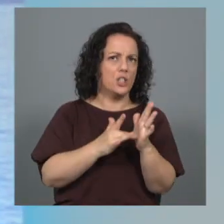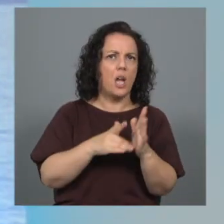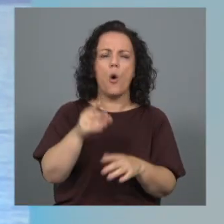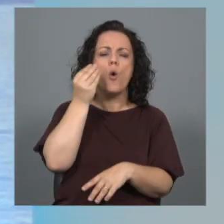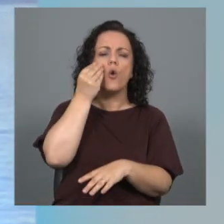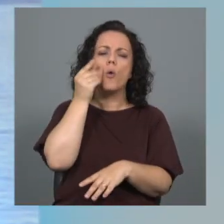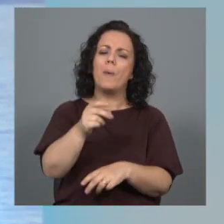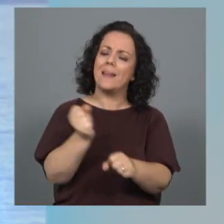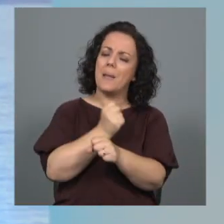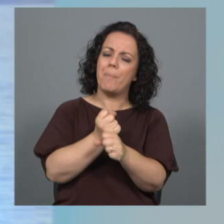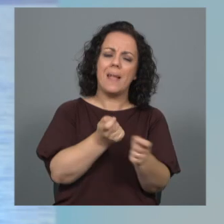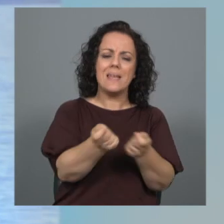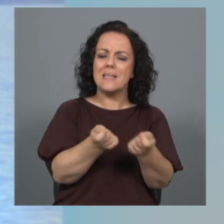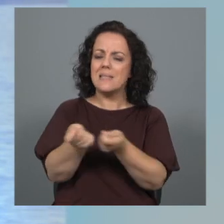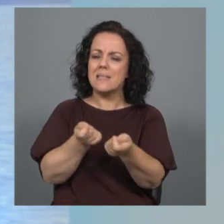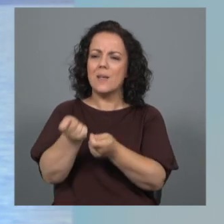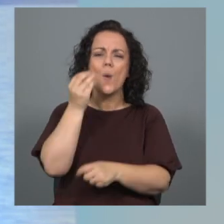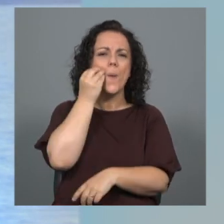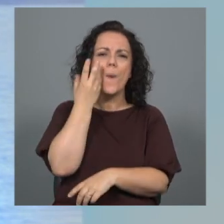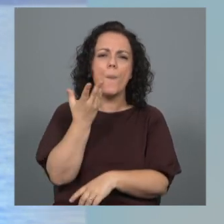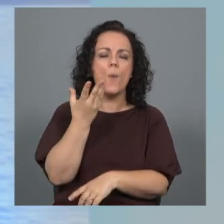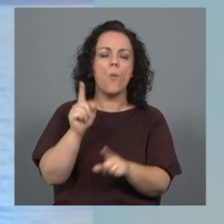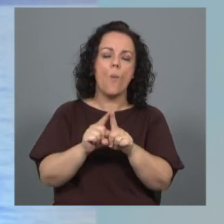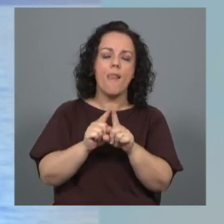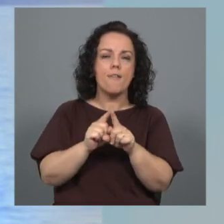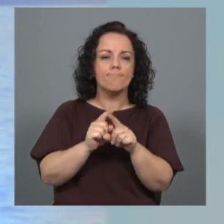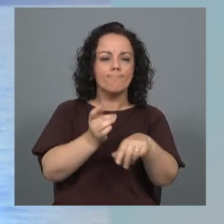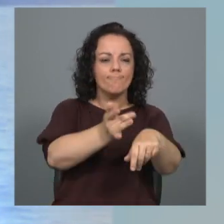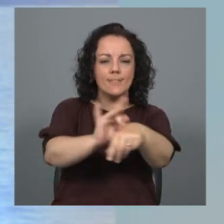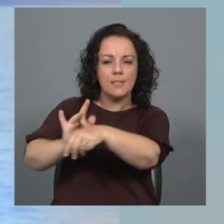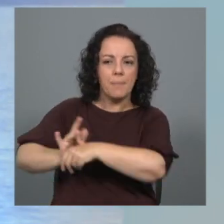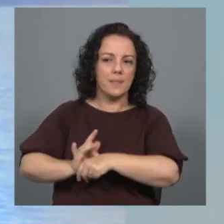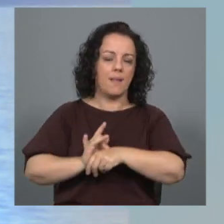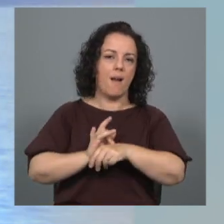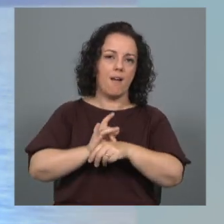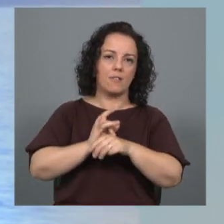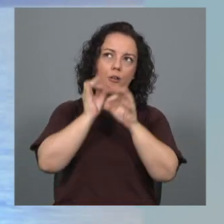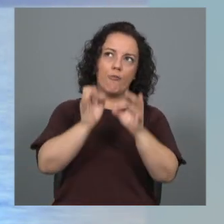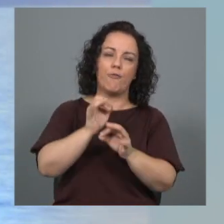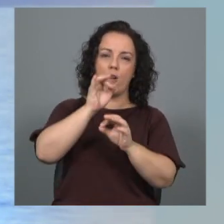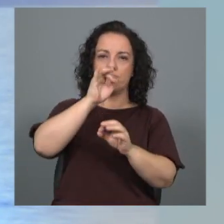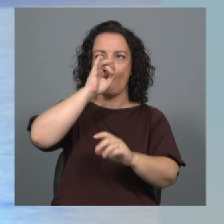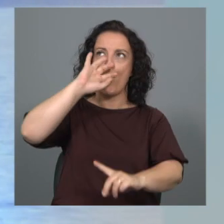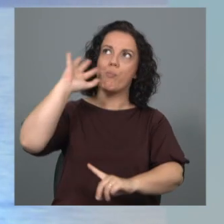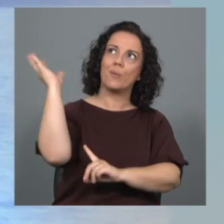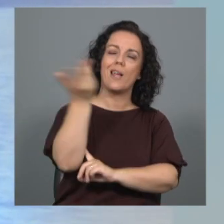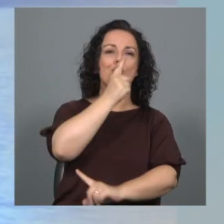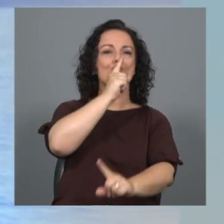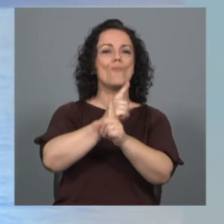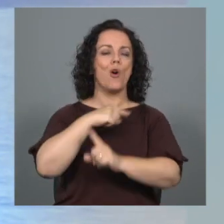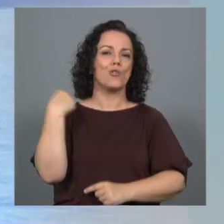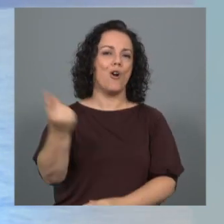cabo, trabalhar esta sensibilidade pela casa comum, a partir de uma base também comum,